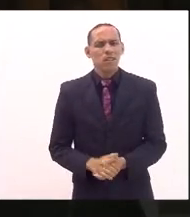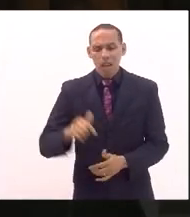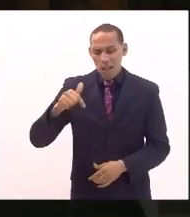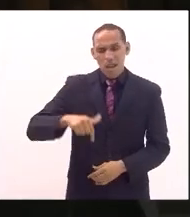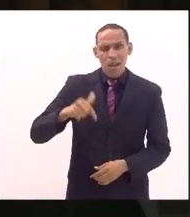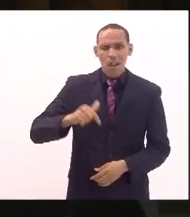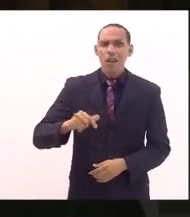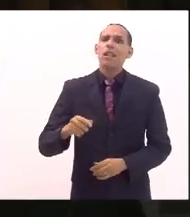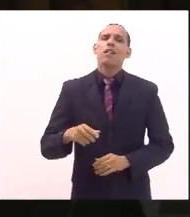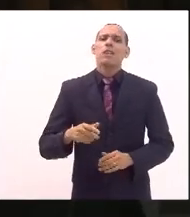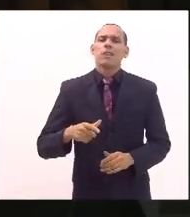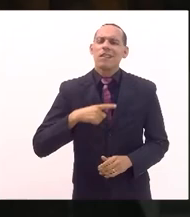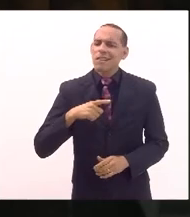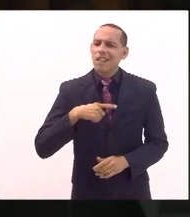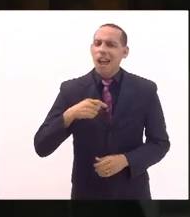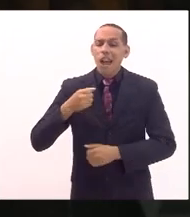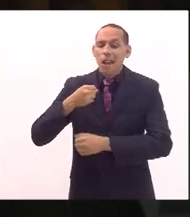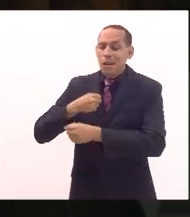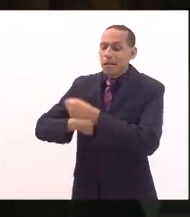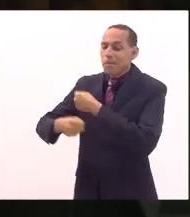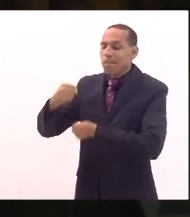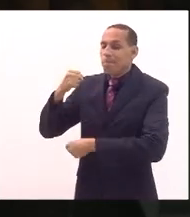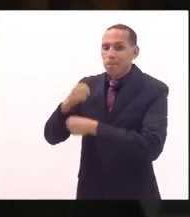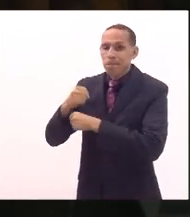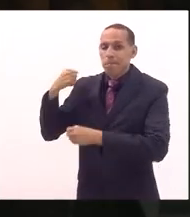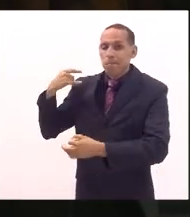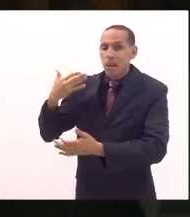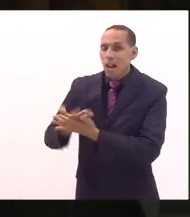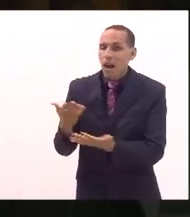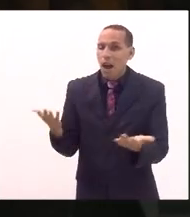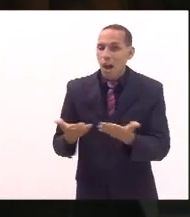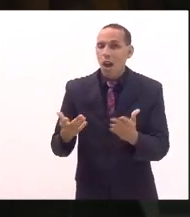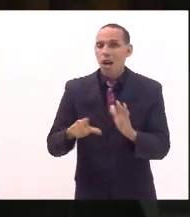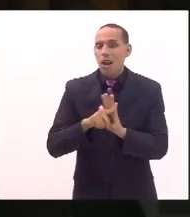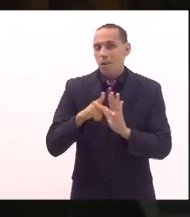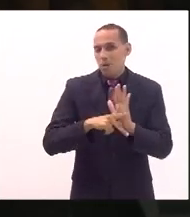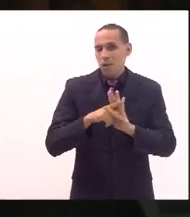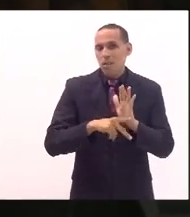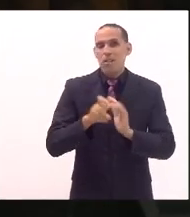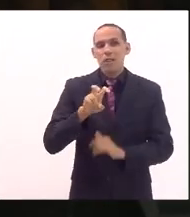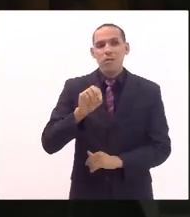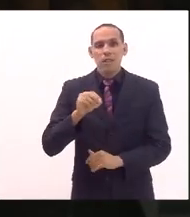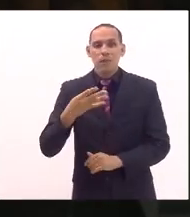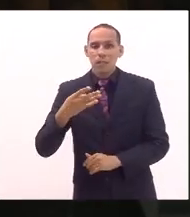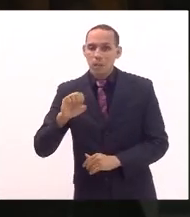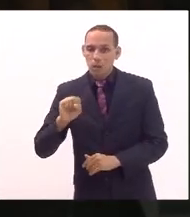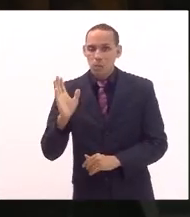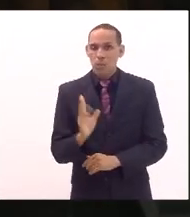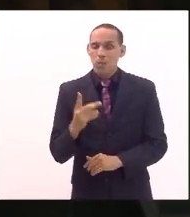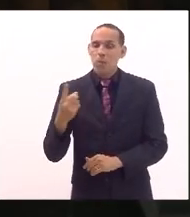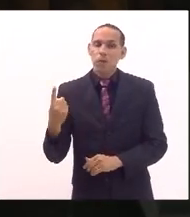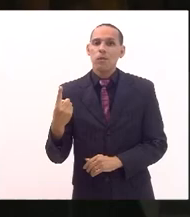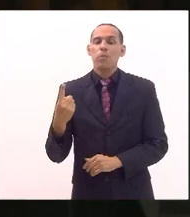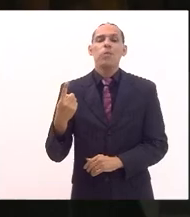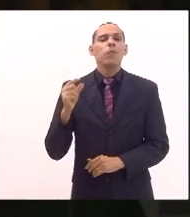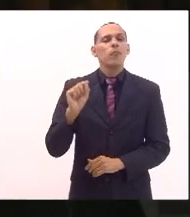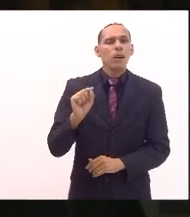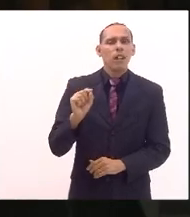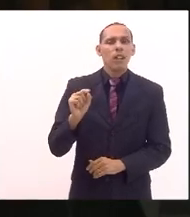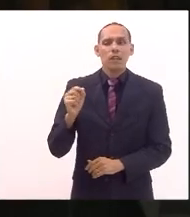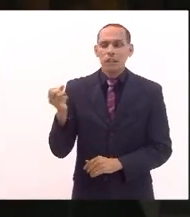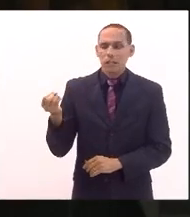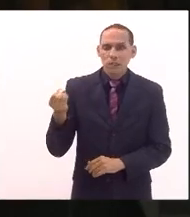aqui nessa casa tramitando Desde o ano passado o projeto de lei 50 48 2021 que é justamente